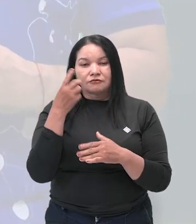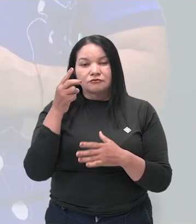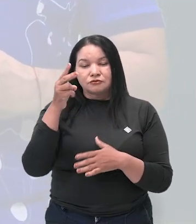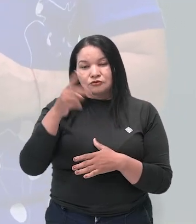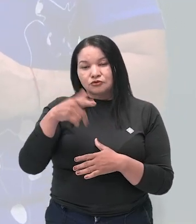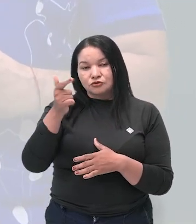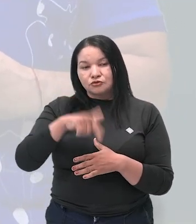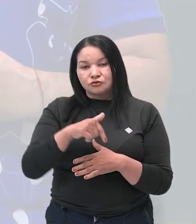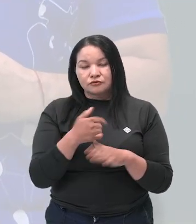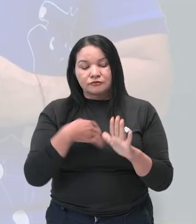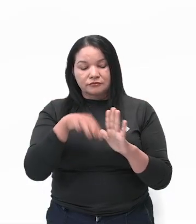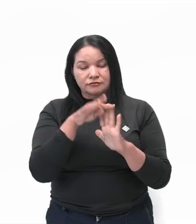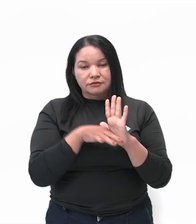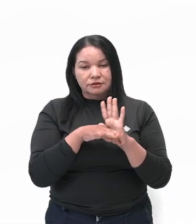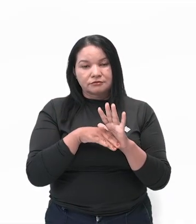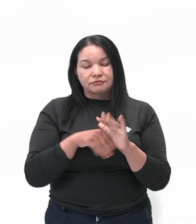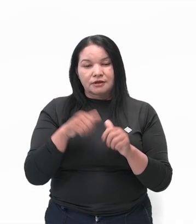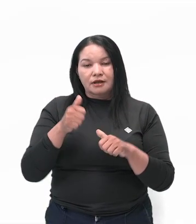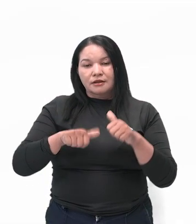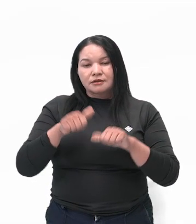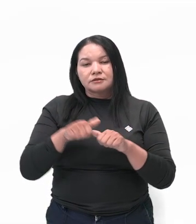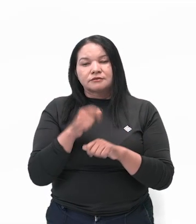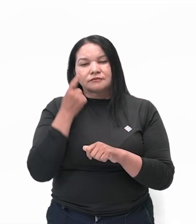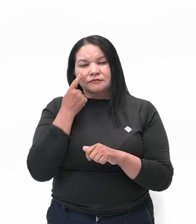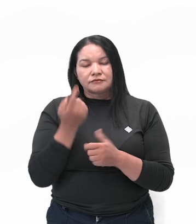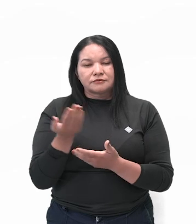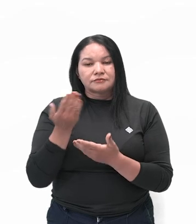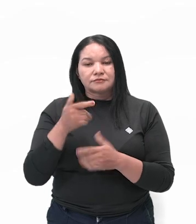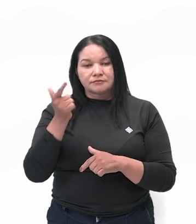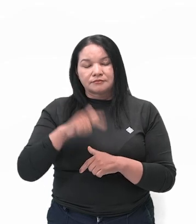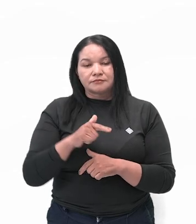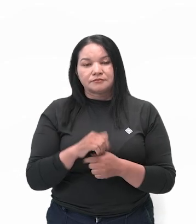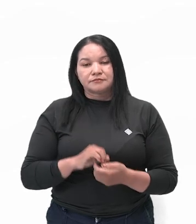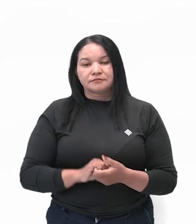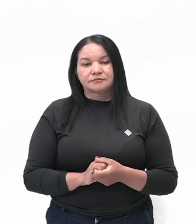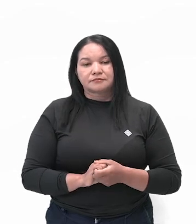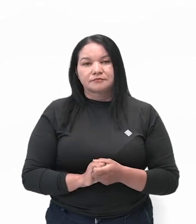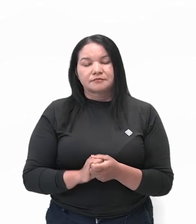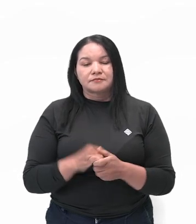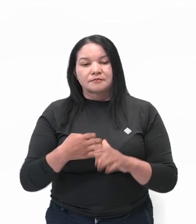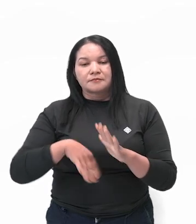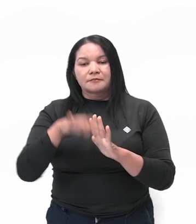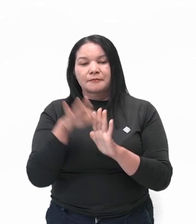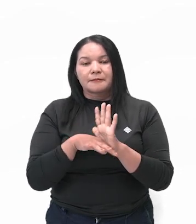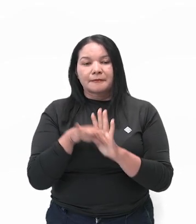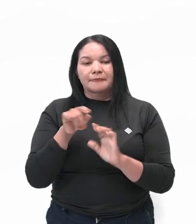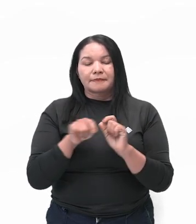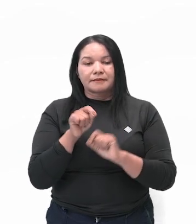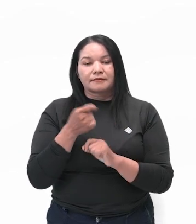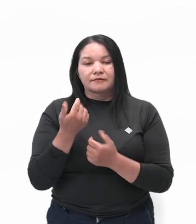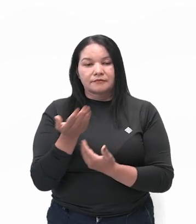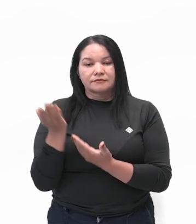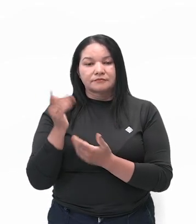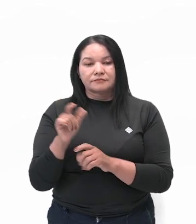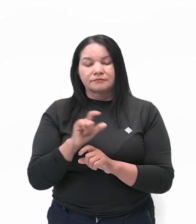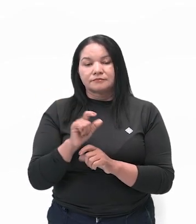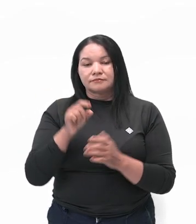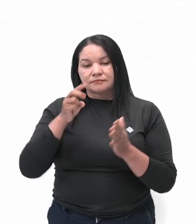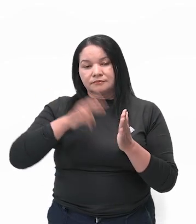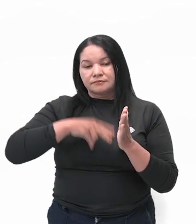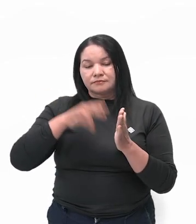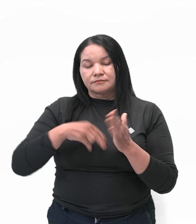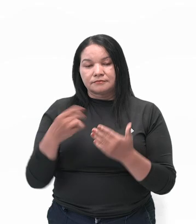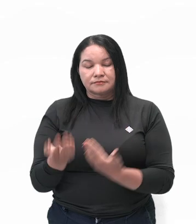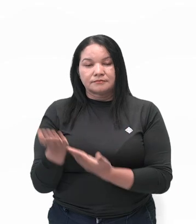nós estávamos analisando ainda há pouco. Olha só, este texto aqui, Climate Change